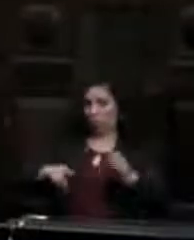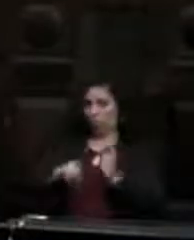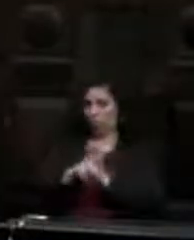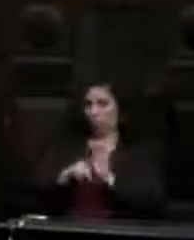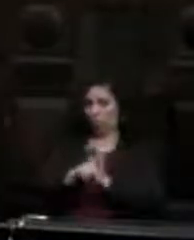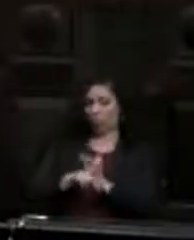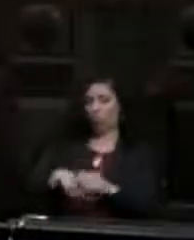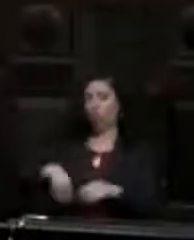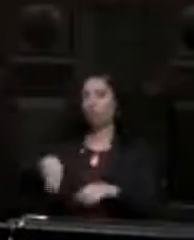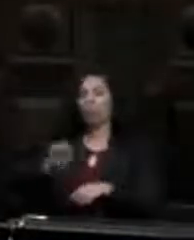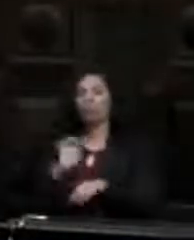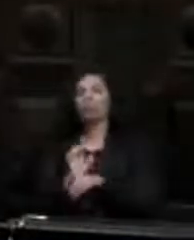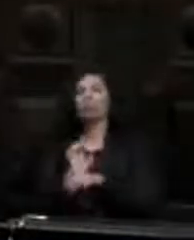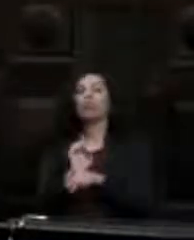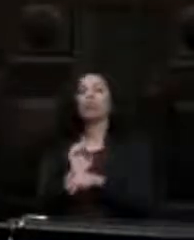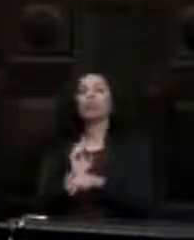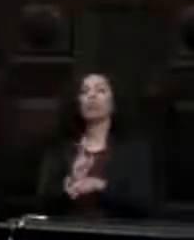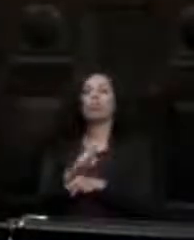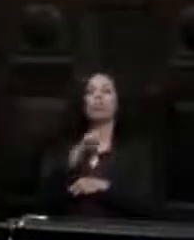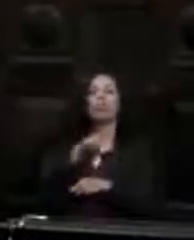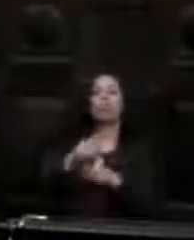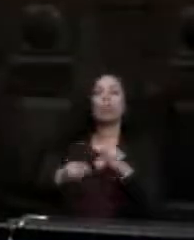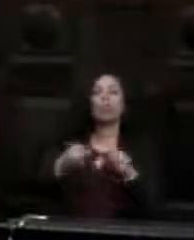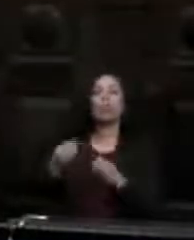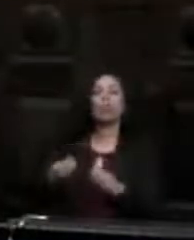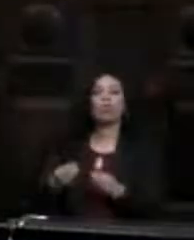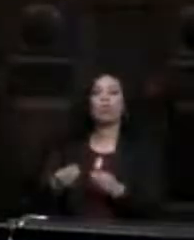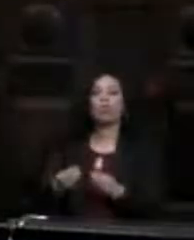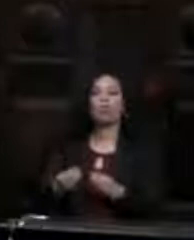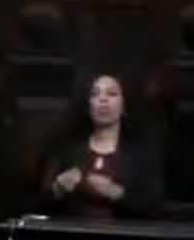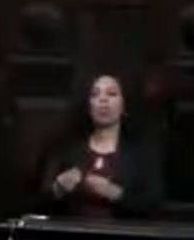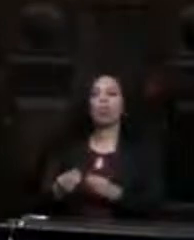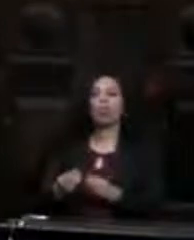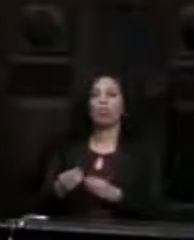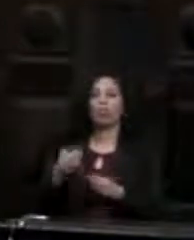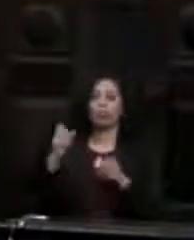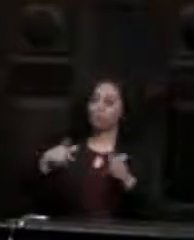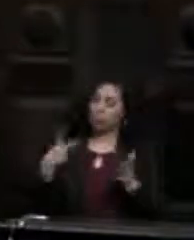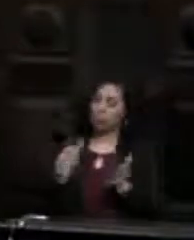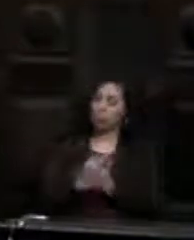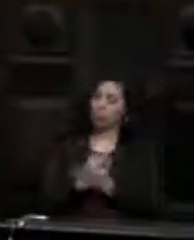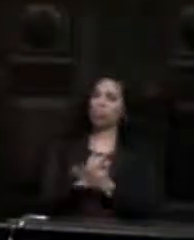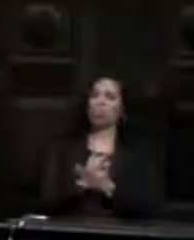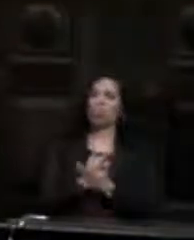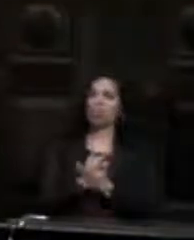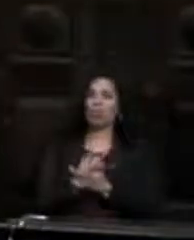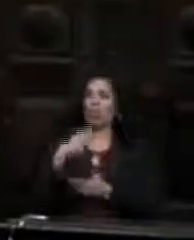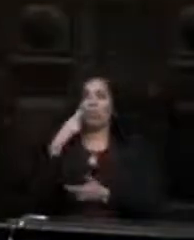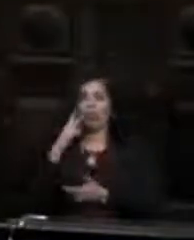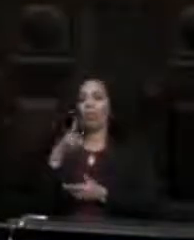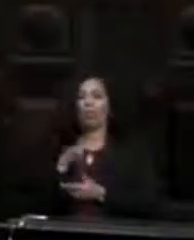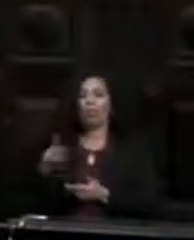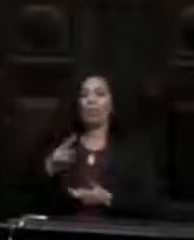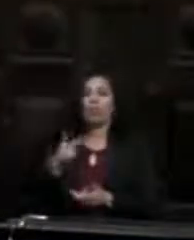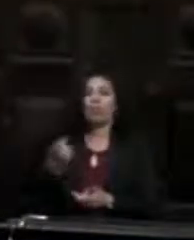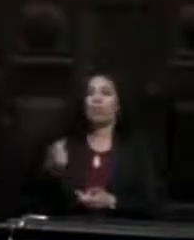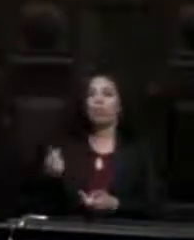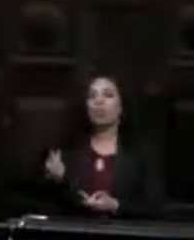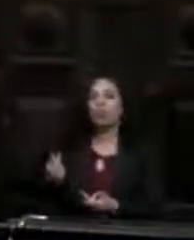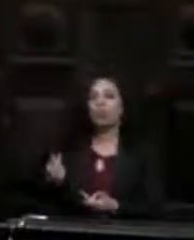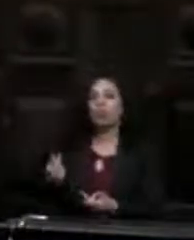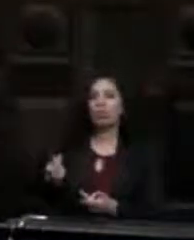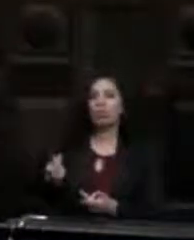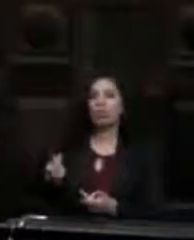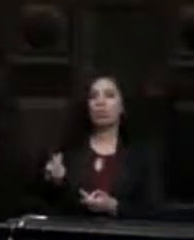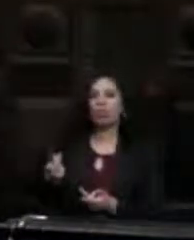praticamente parece que é o patinho feio mesmo, porque o dinheiro que chega lá